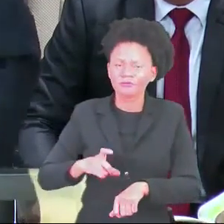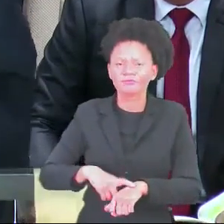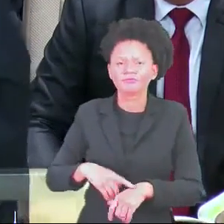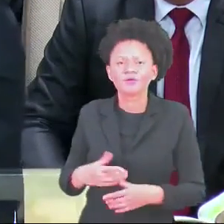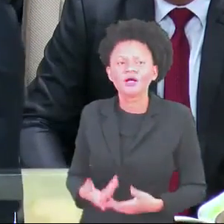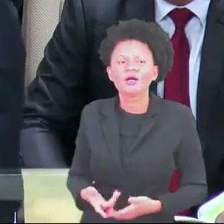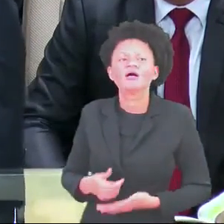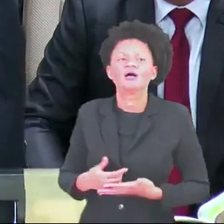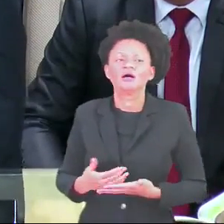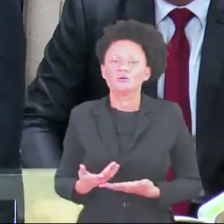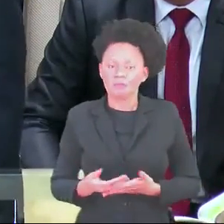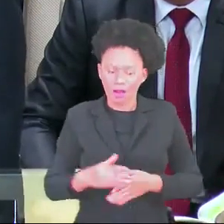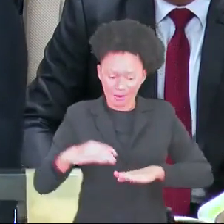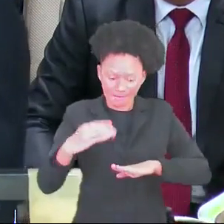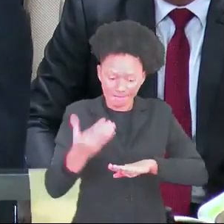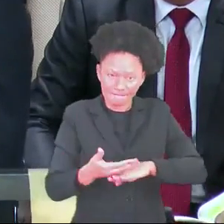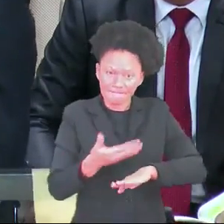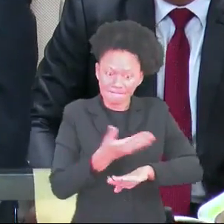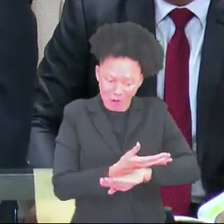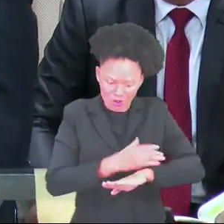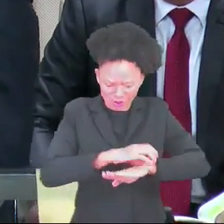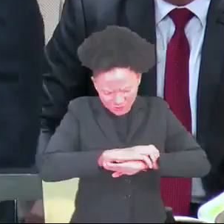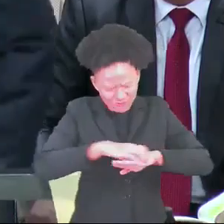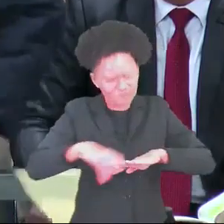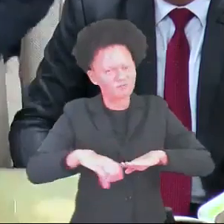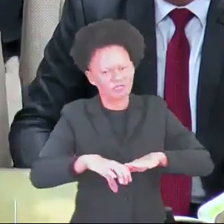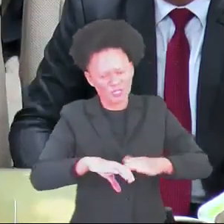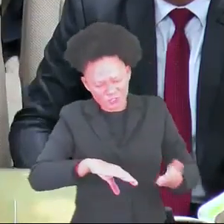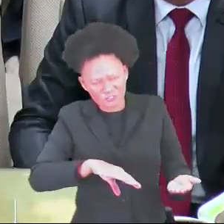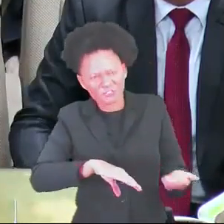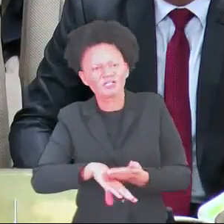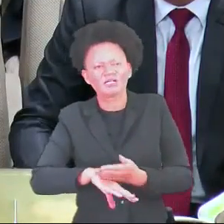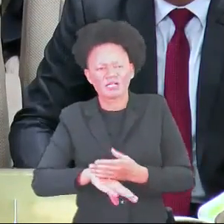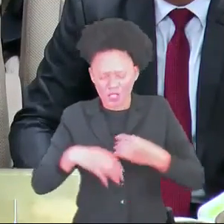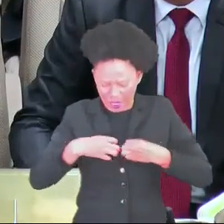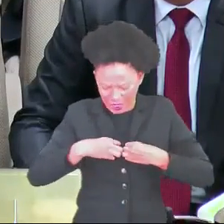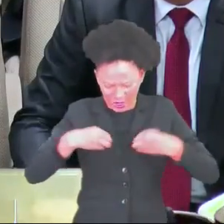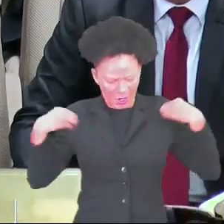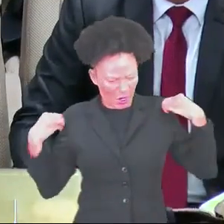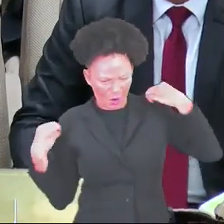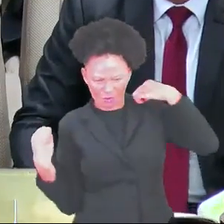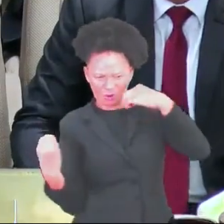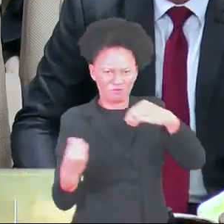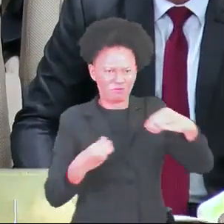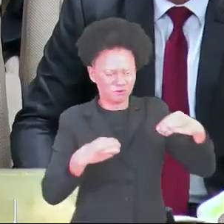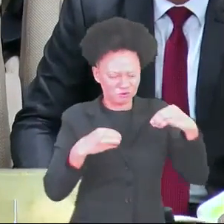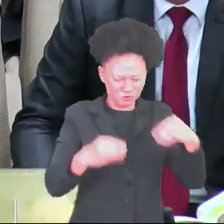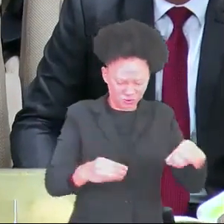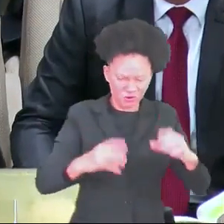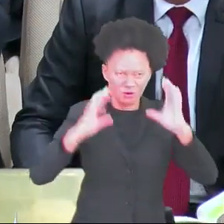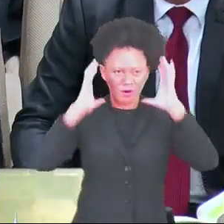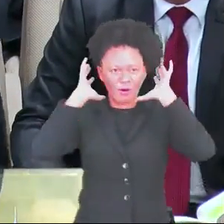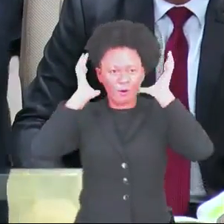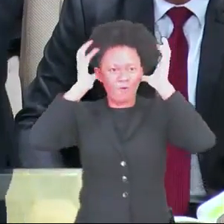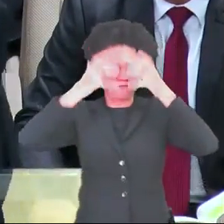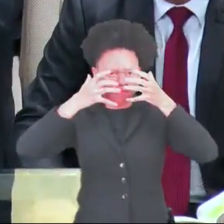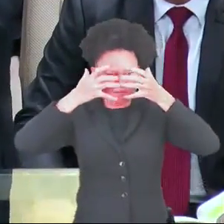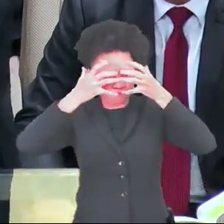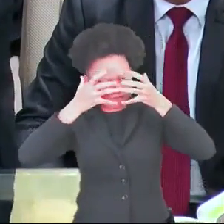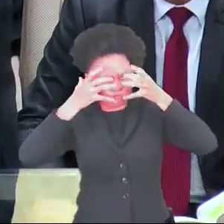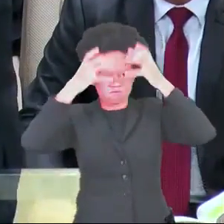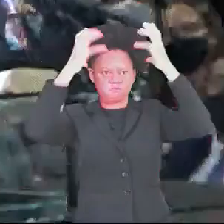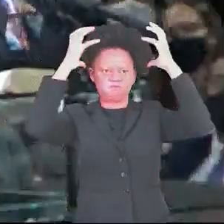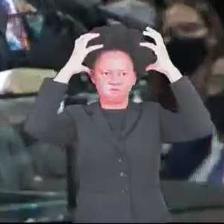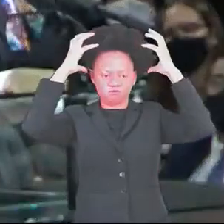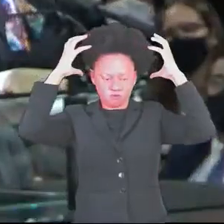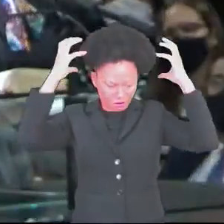Irmão, tire a sua bota espacial. Tire a sua roupa espacial, Tire o seu capacete espacial para